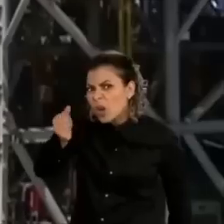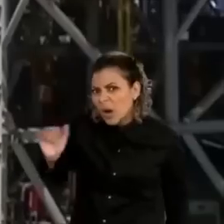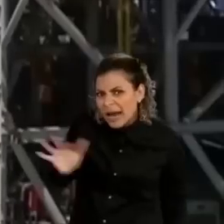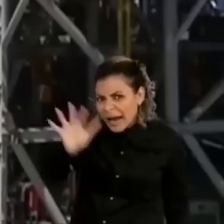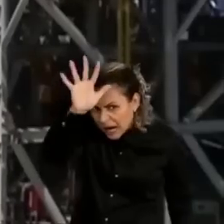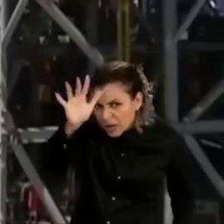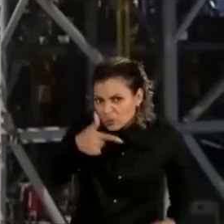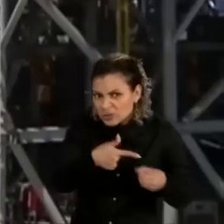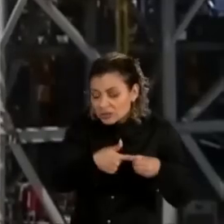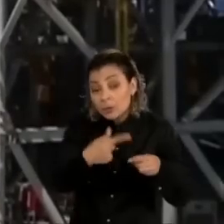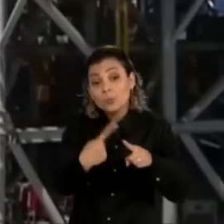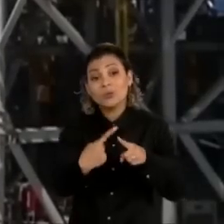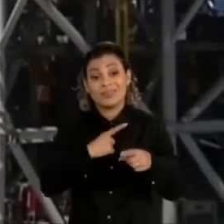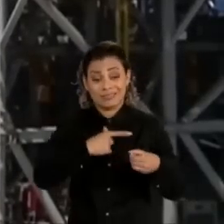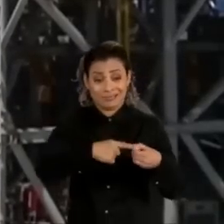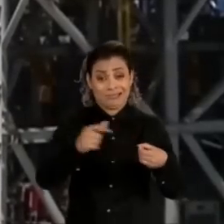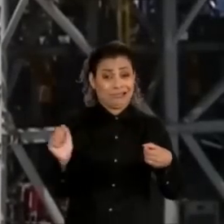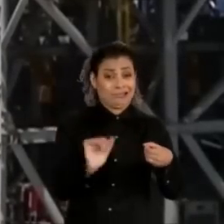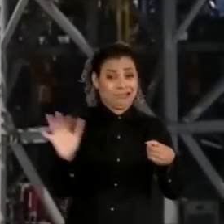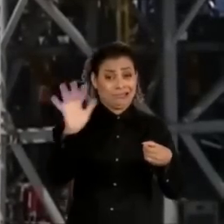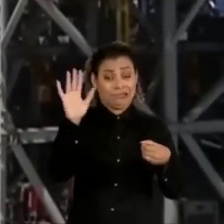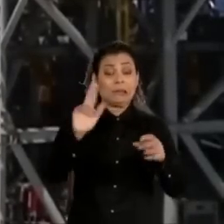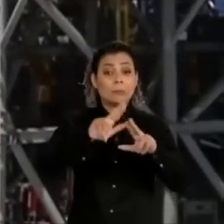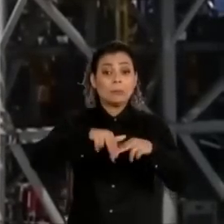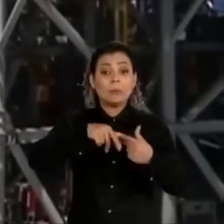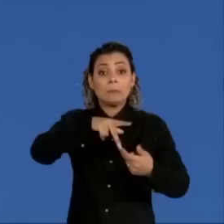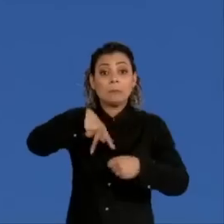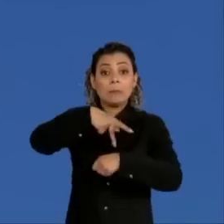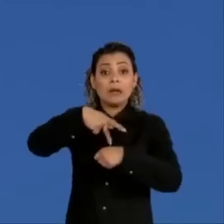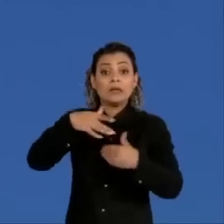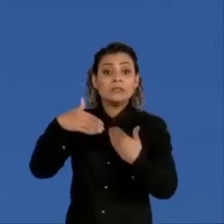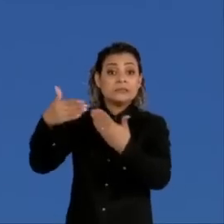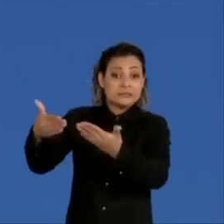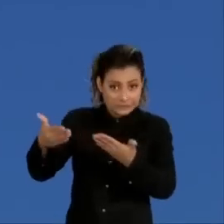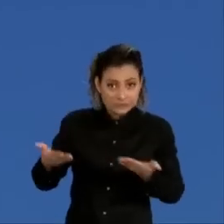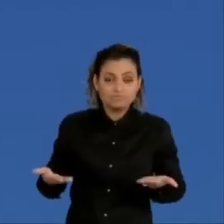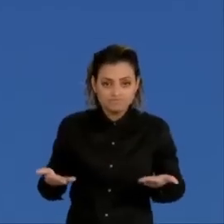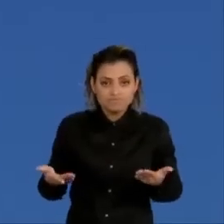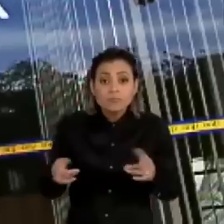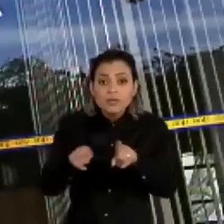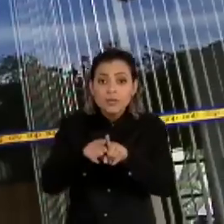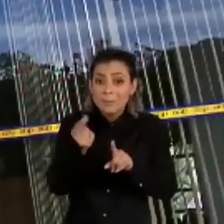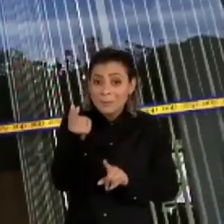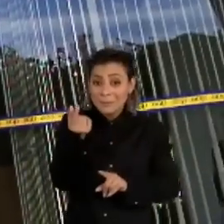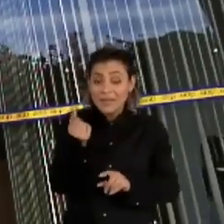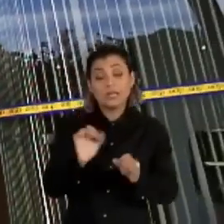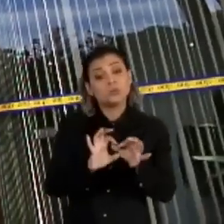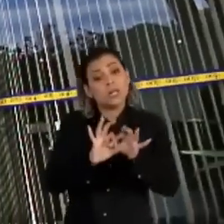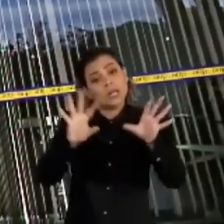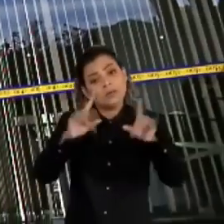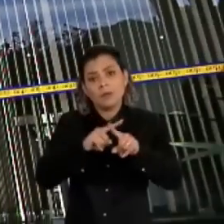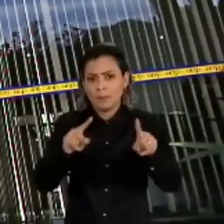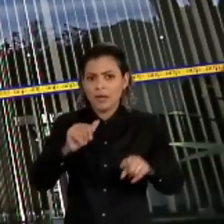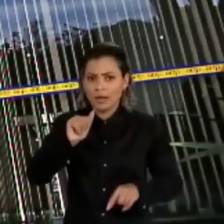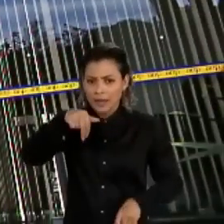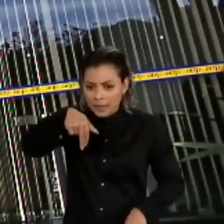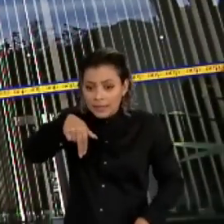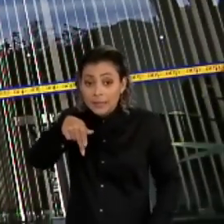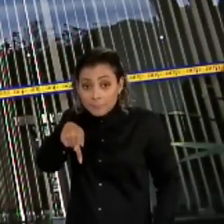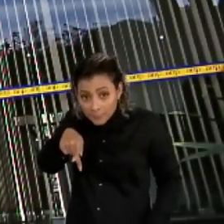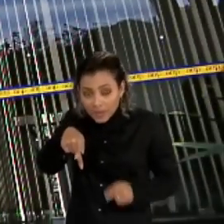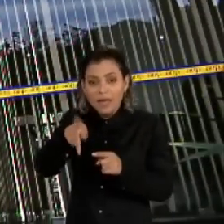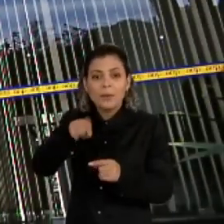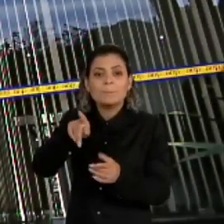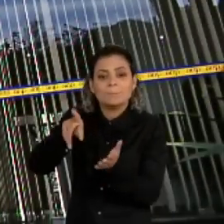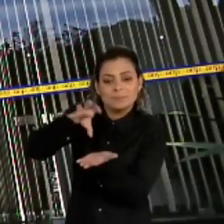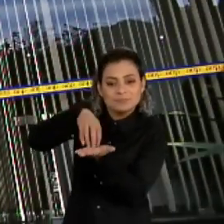preços após a disparada das cotações internacionais do petróleo. Apesar do preço ser livre, a ANP teme a